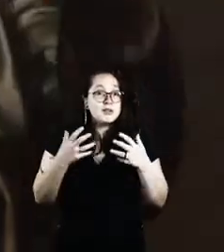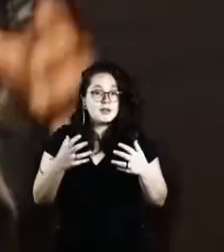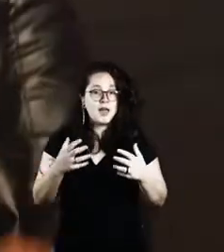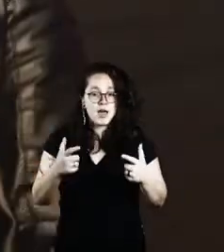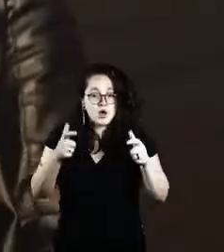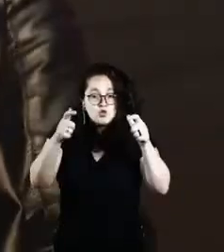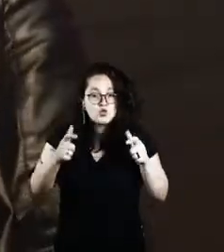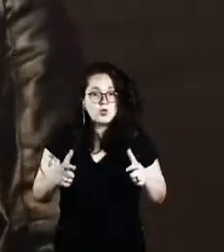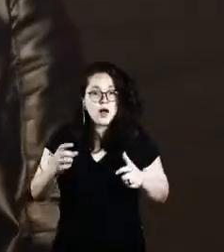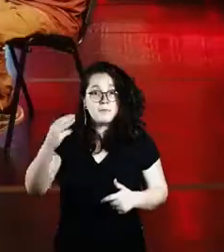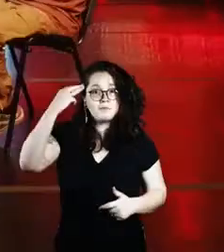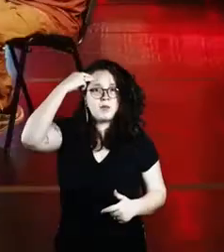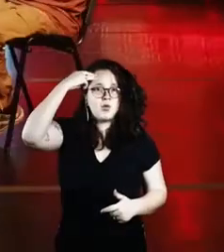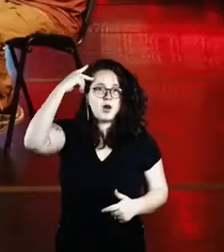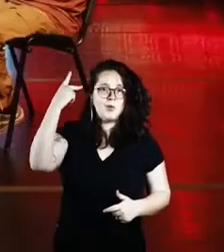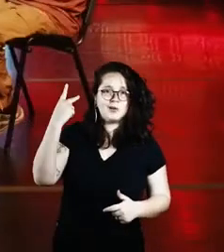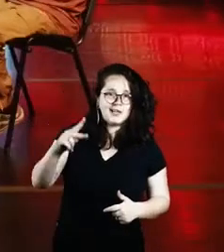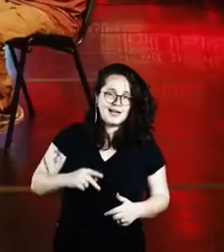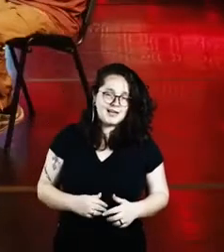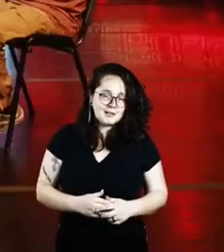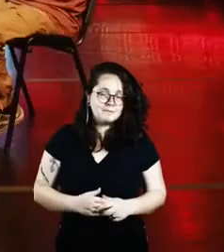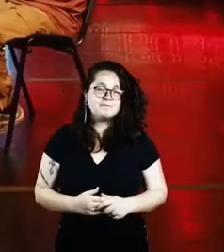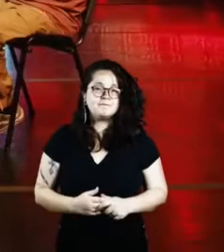A única pessoa aqui hoje